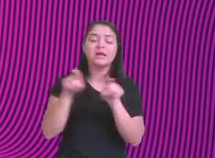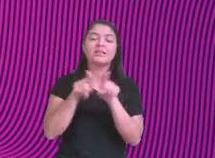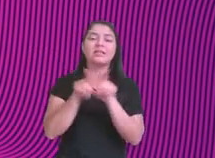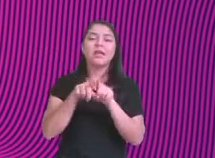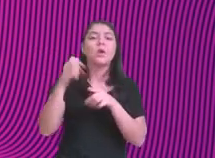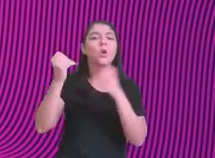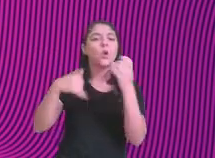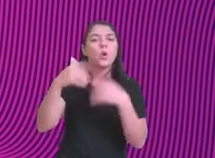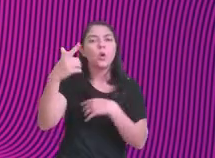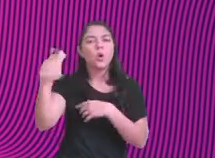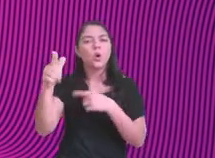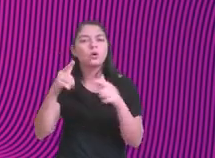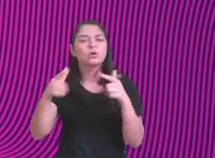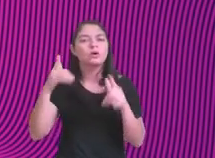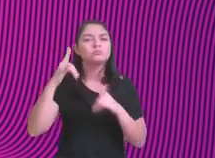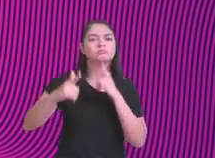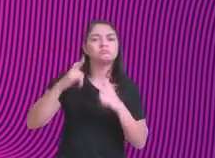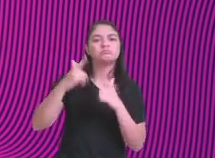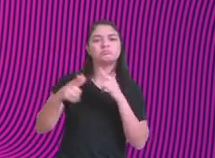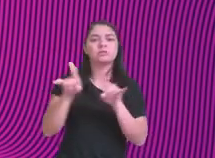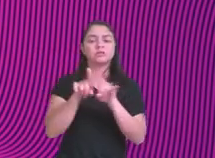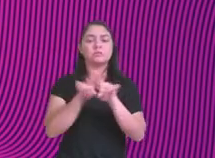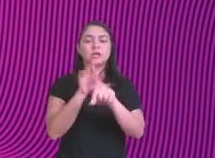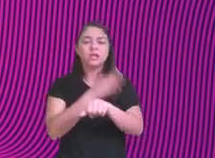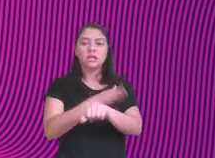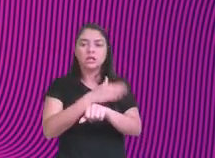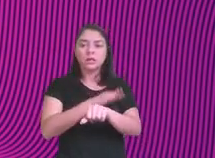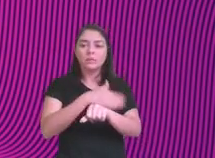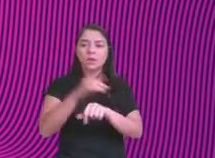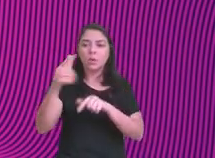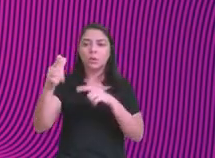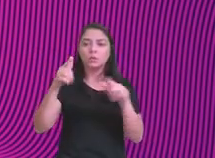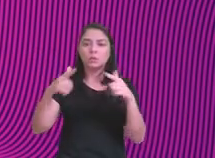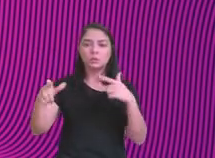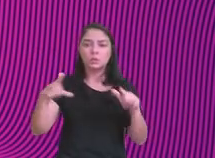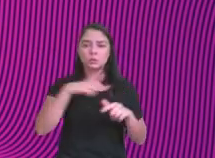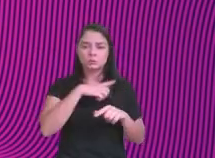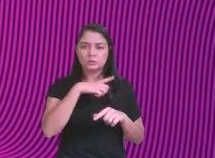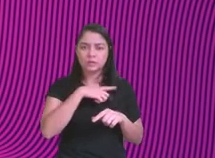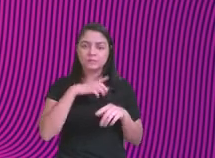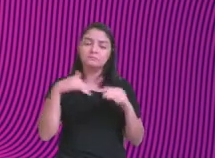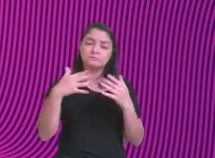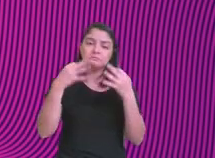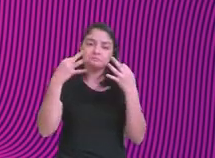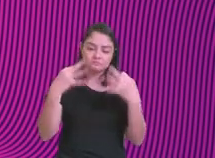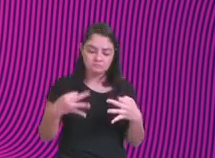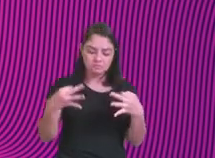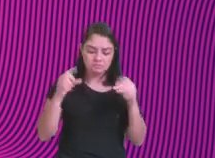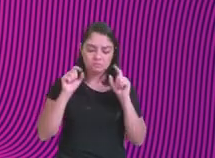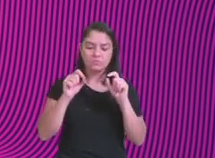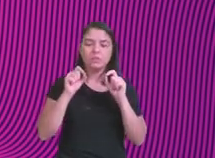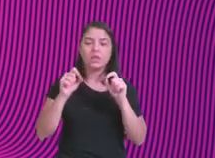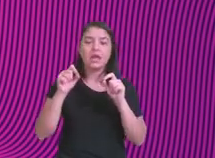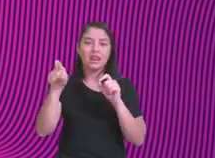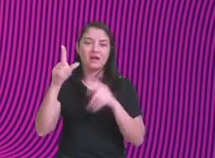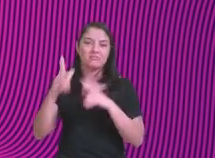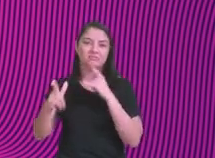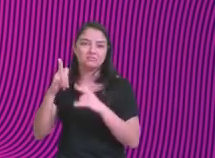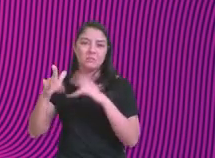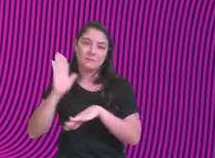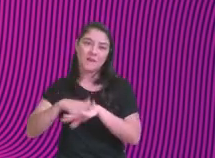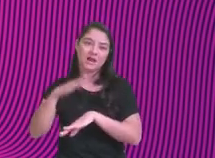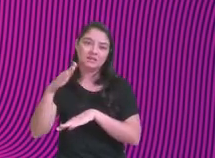no mercado. Desta forma, este custo da plataforma deverá estar um pouco mais acessível